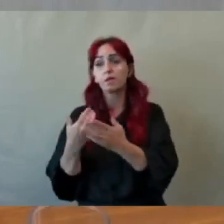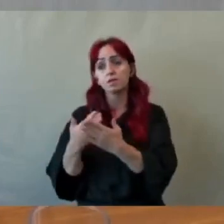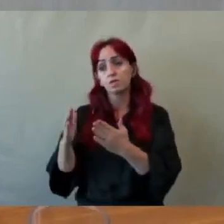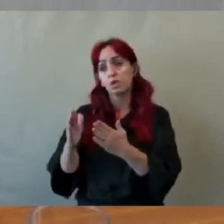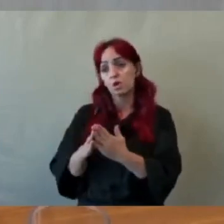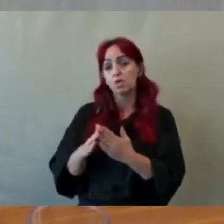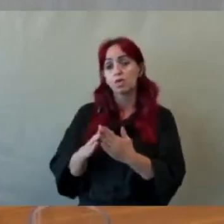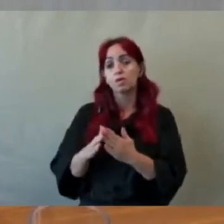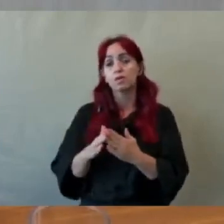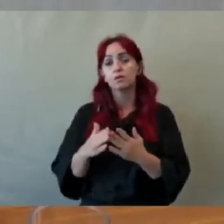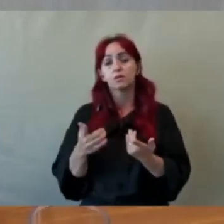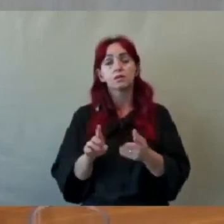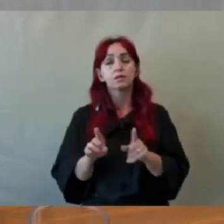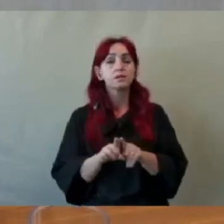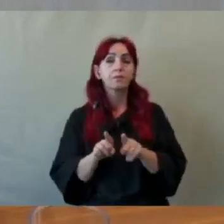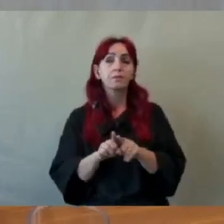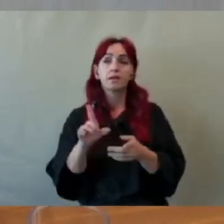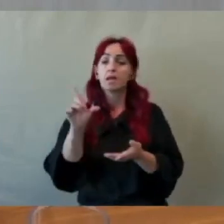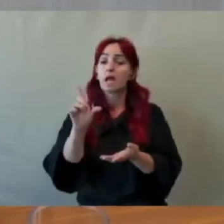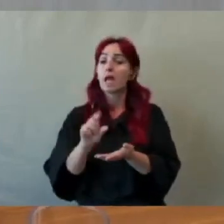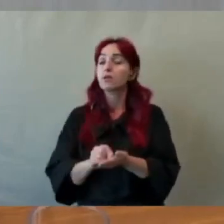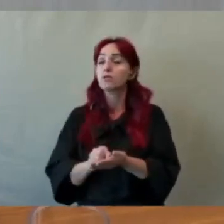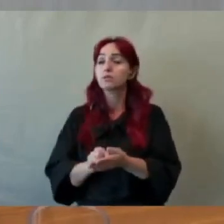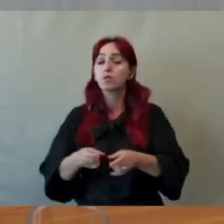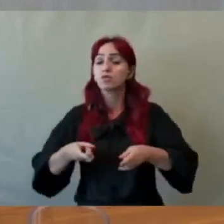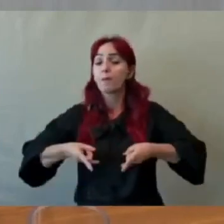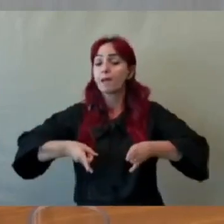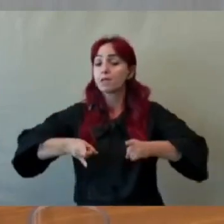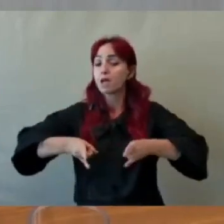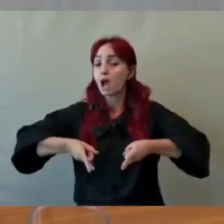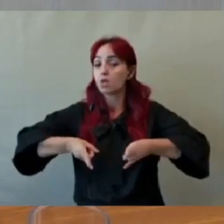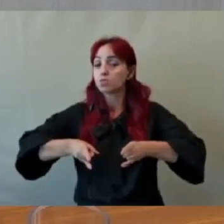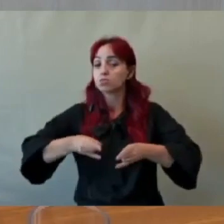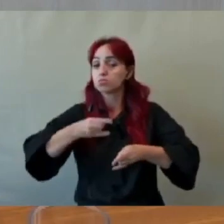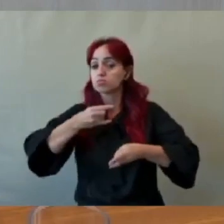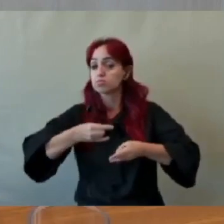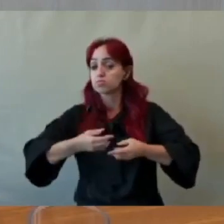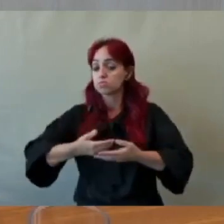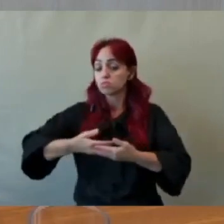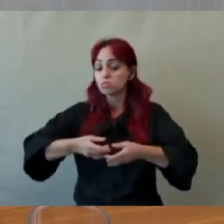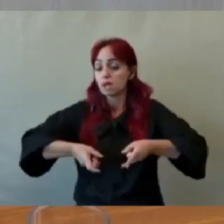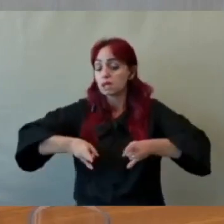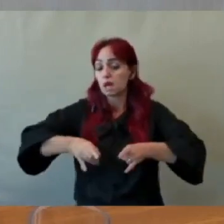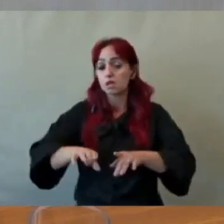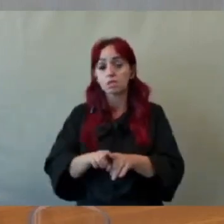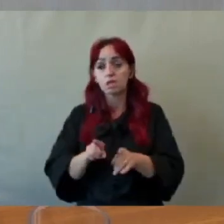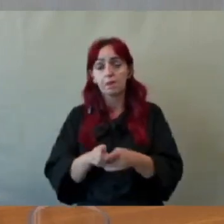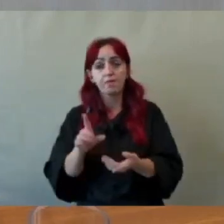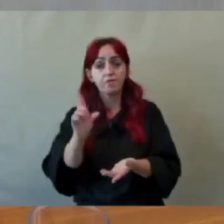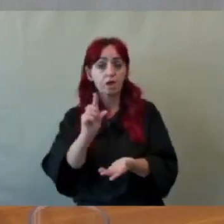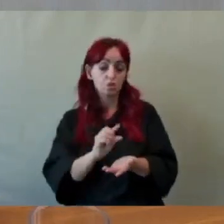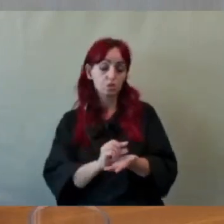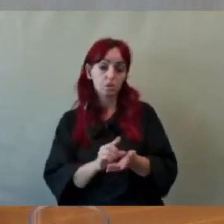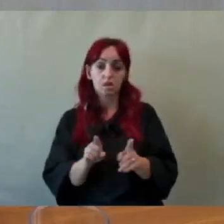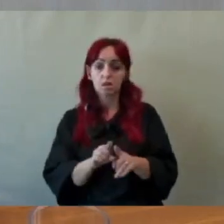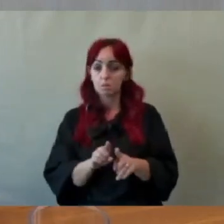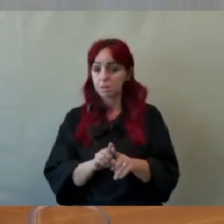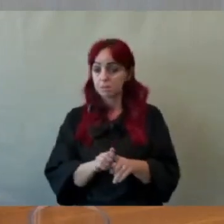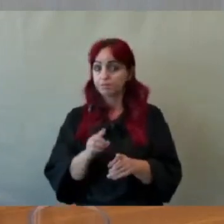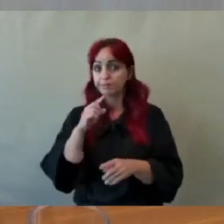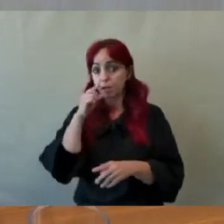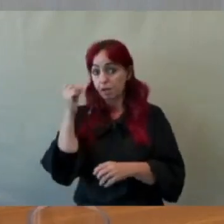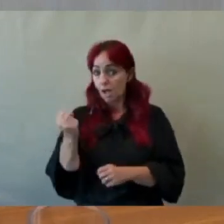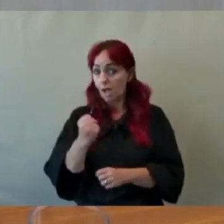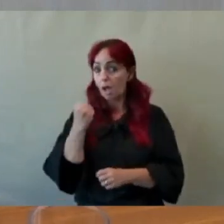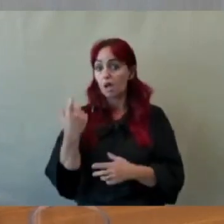com a redução dos berçários, que é uma questão para a gente que, desde 2018, é muito grave, porque a